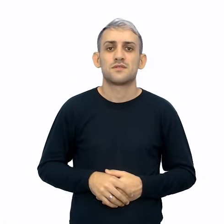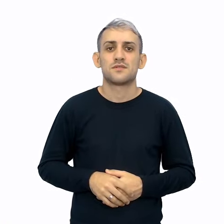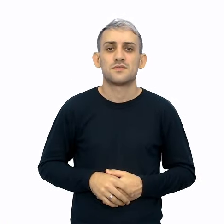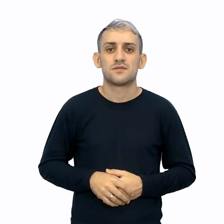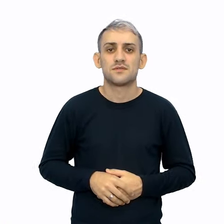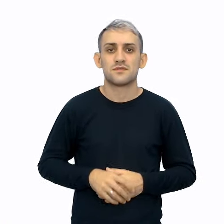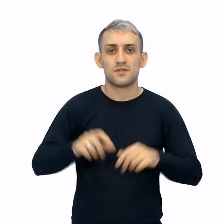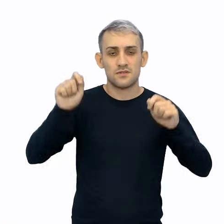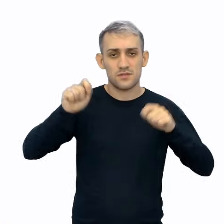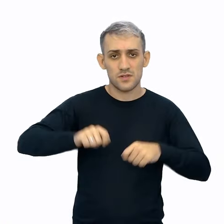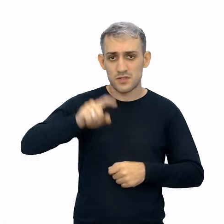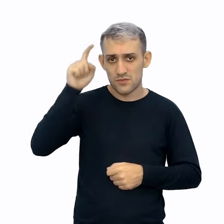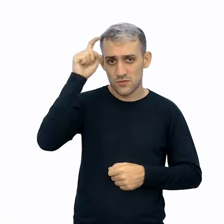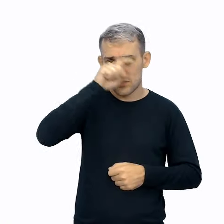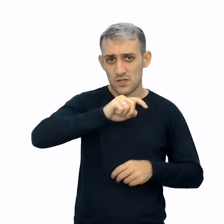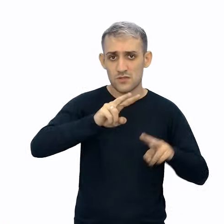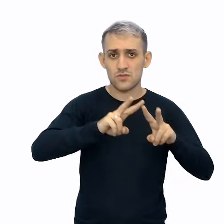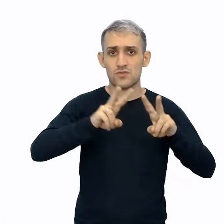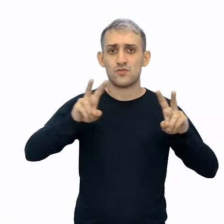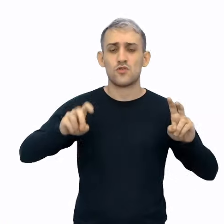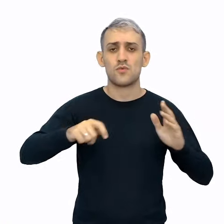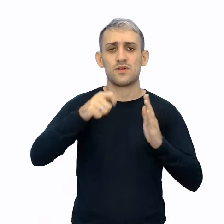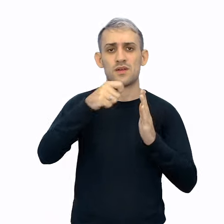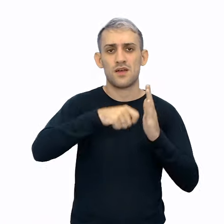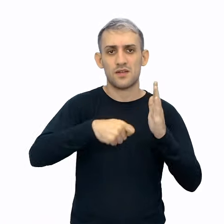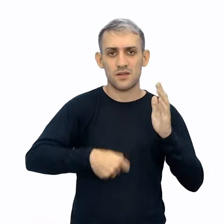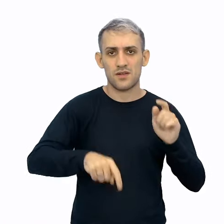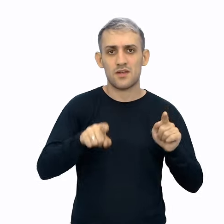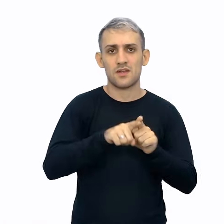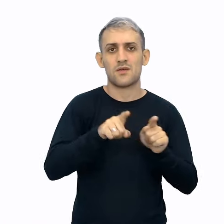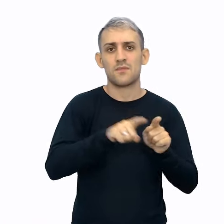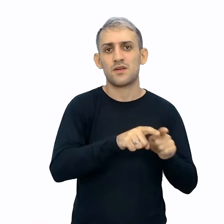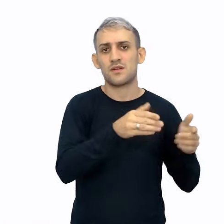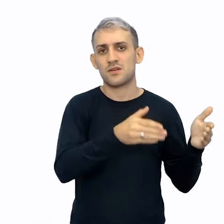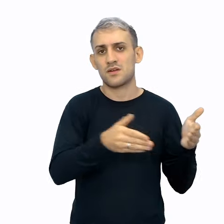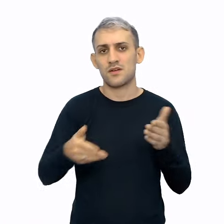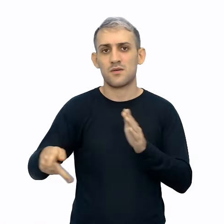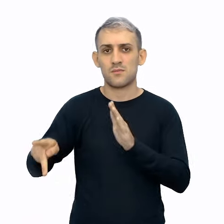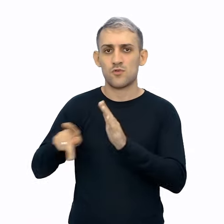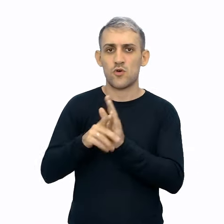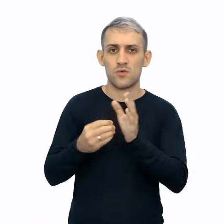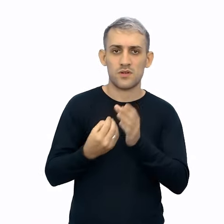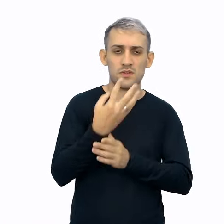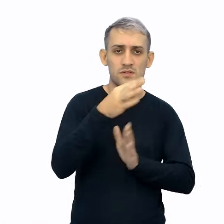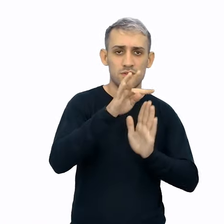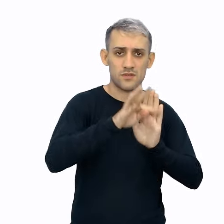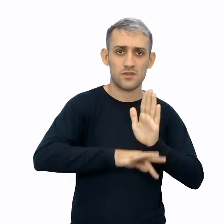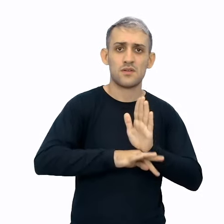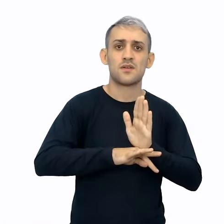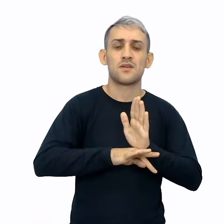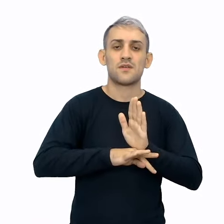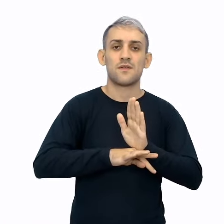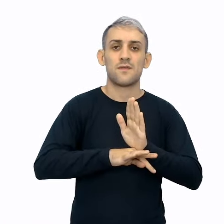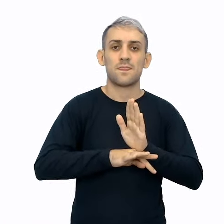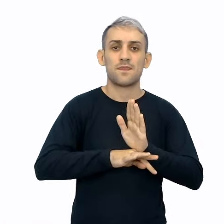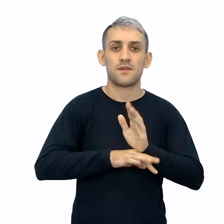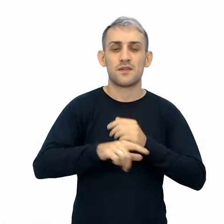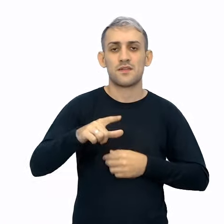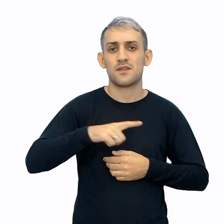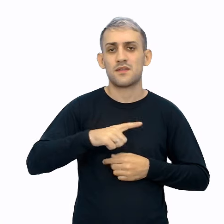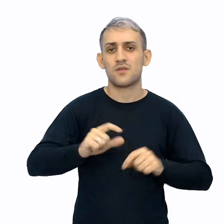dificuldades em relação às dimensões da escrita e das etapas operacionais da produção de texto que segundo